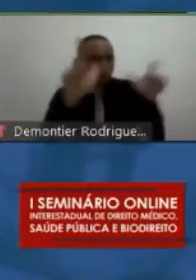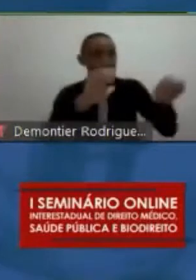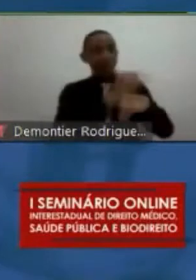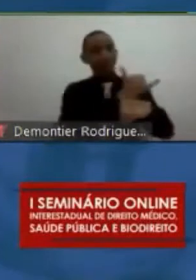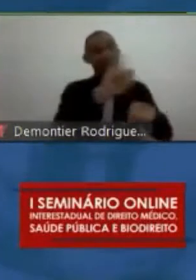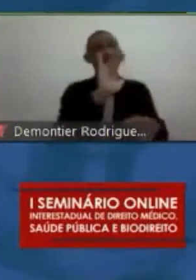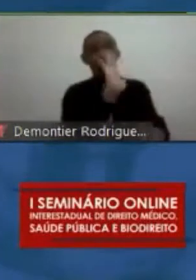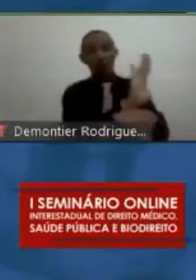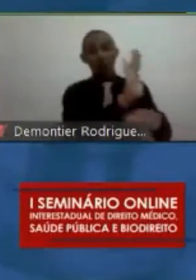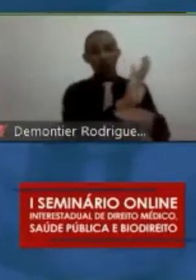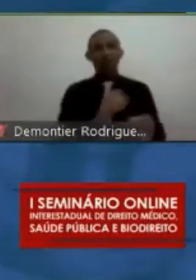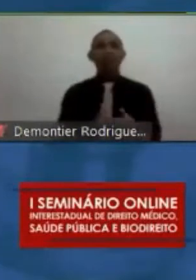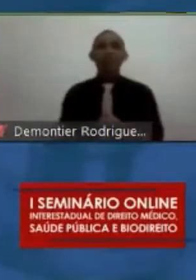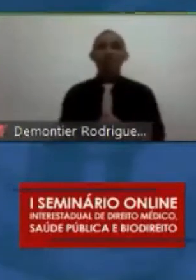pacientes.